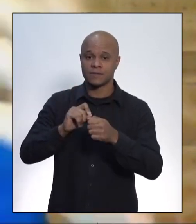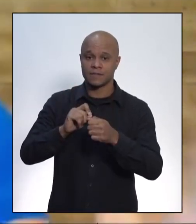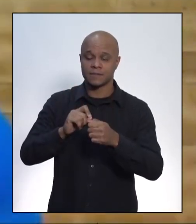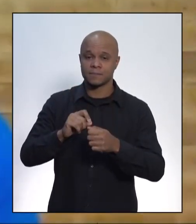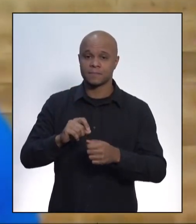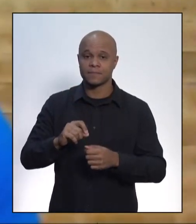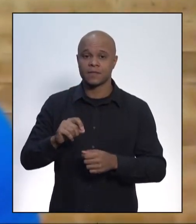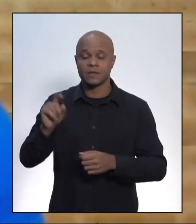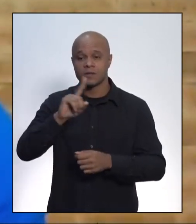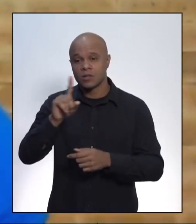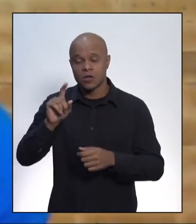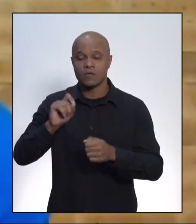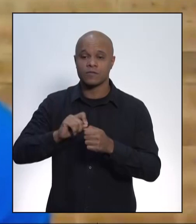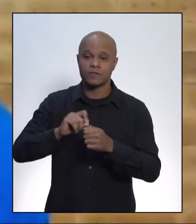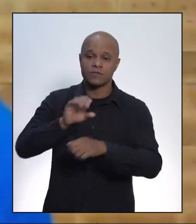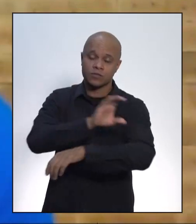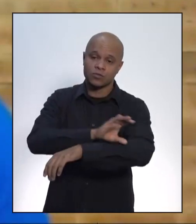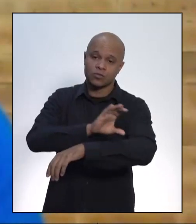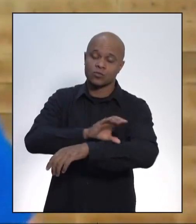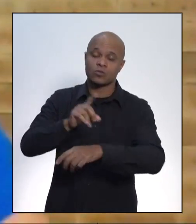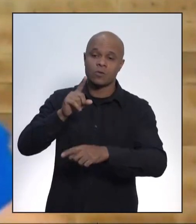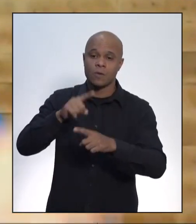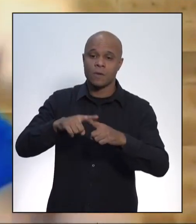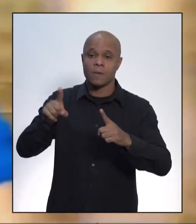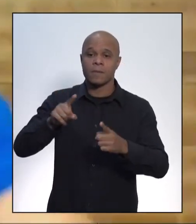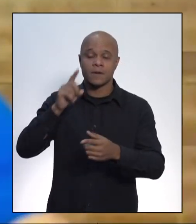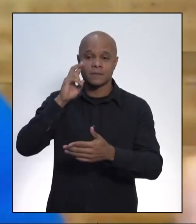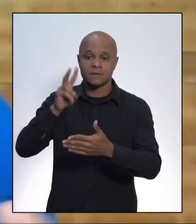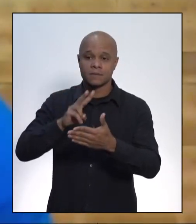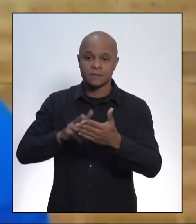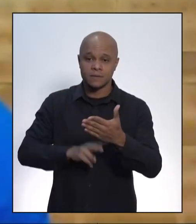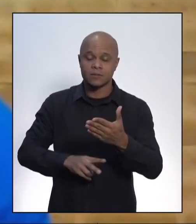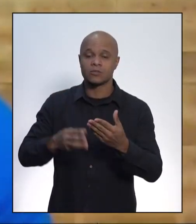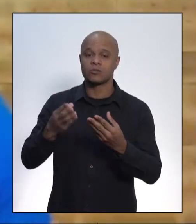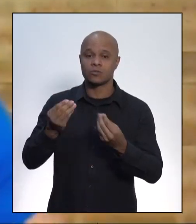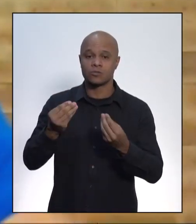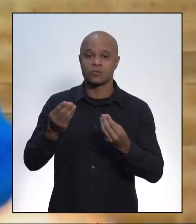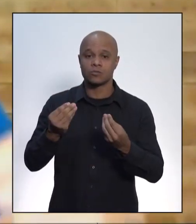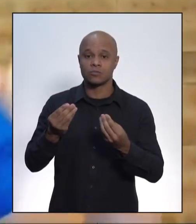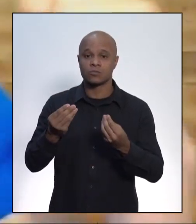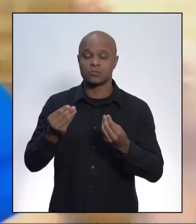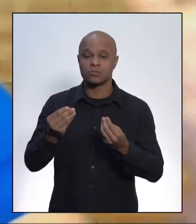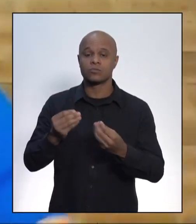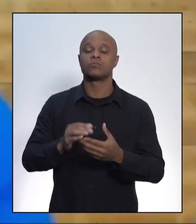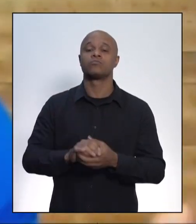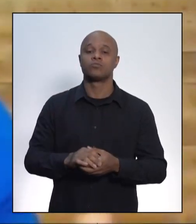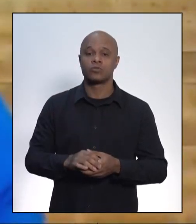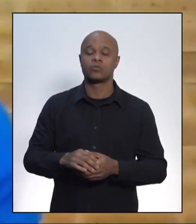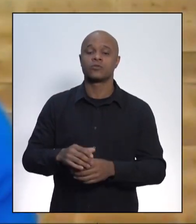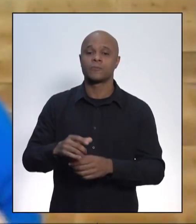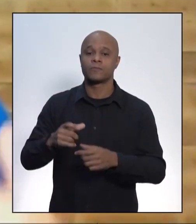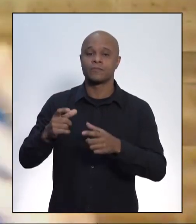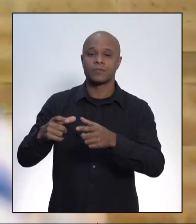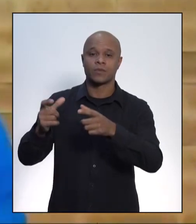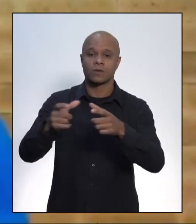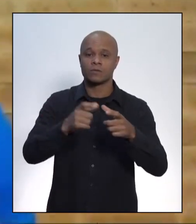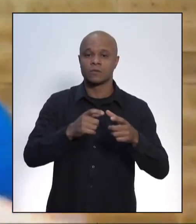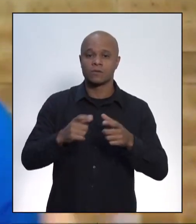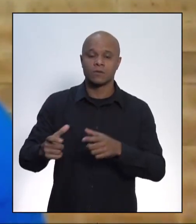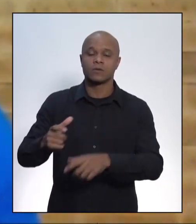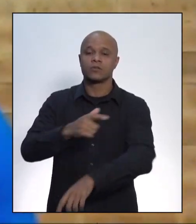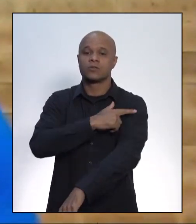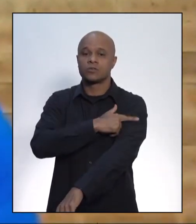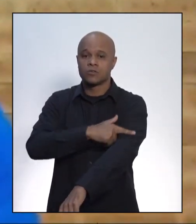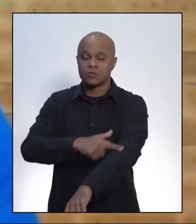de eu ler muito sobre o tema, eu gosto muito de ler sobre coisas relevantes, sobre meu segmento, mercado de educação, gosto de ler muitos livros a